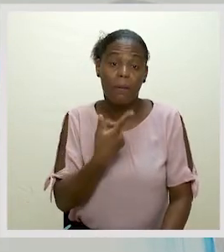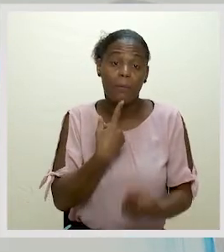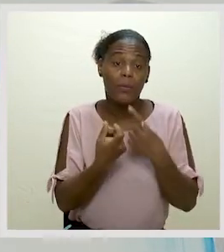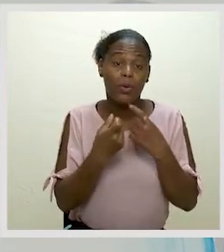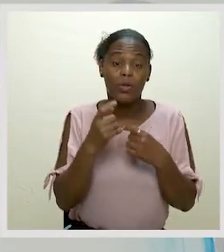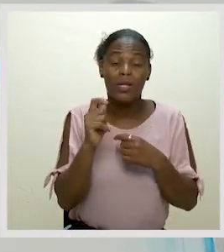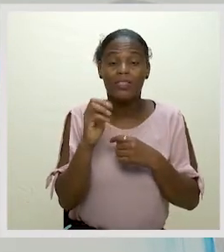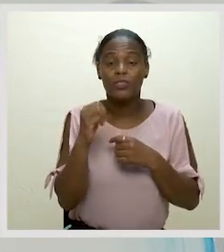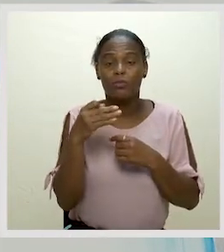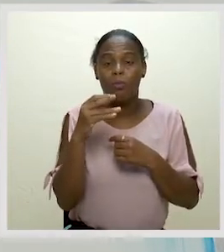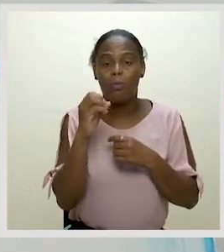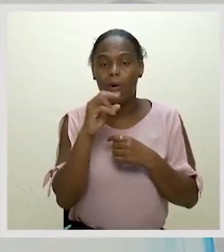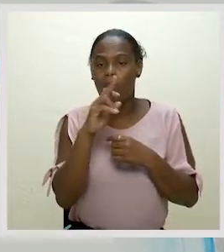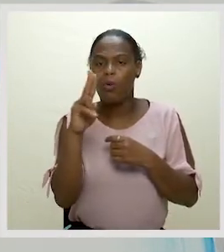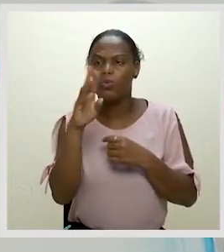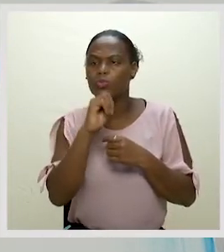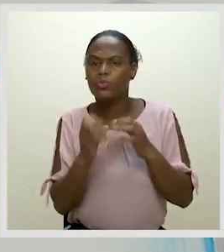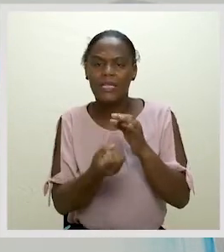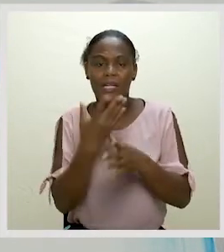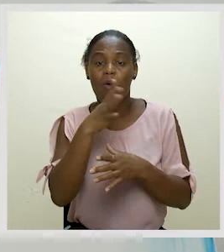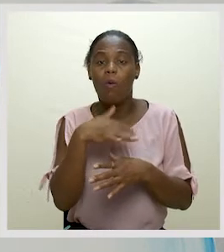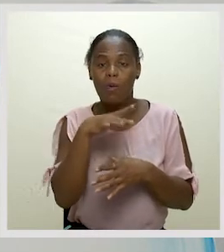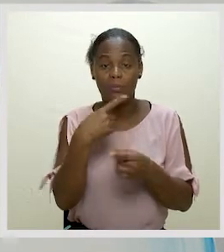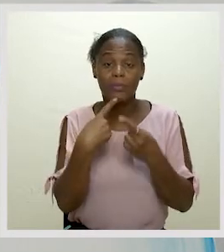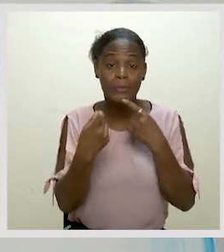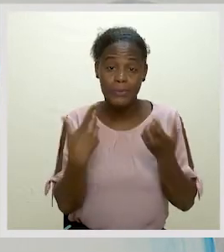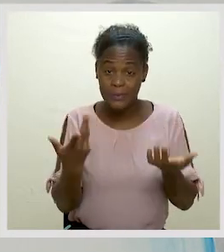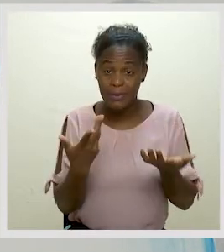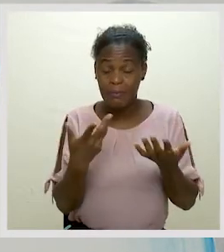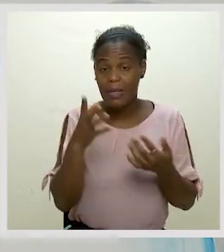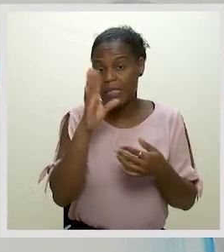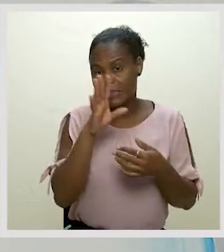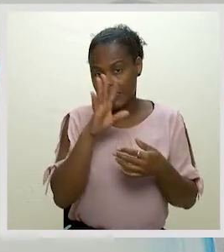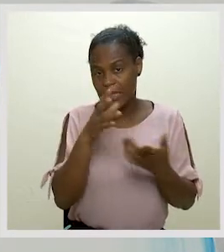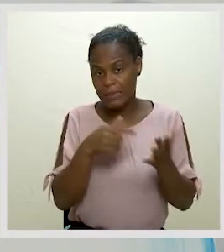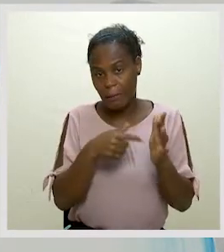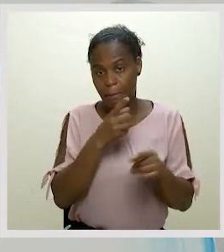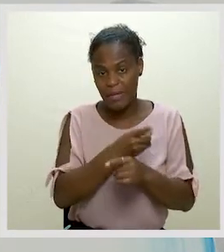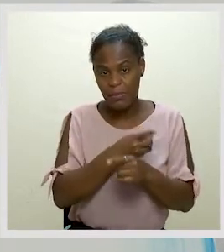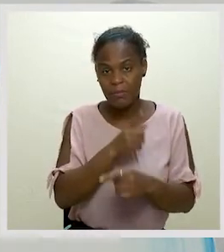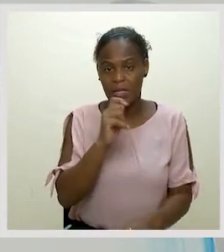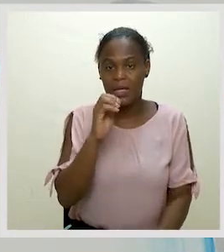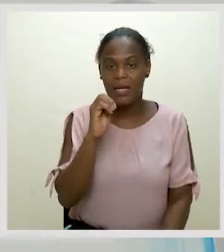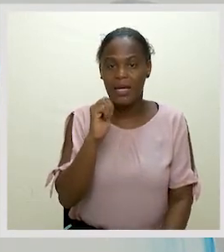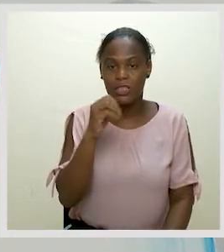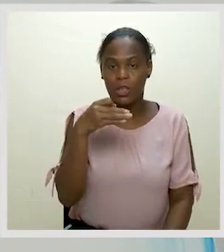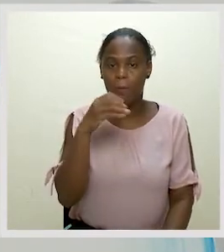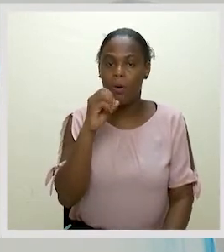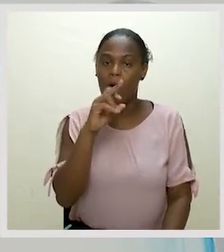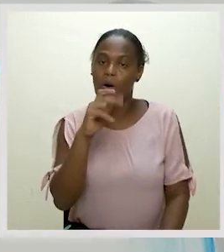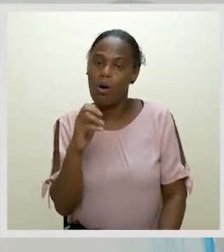teriam surgido esses esporos? Fez-se uma interrogação. Se mesmo os